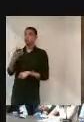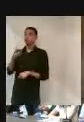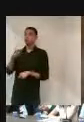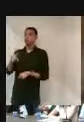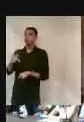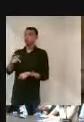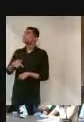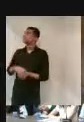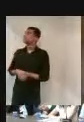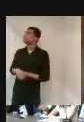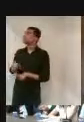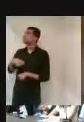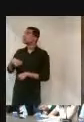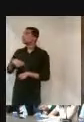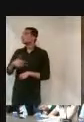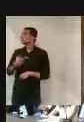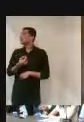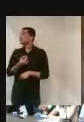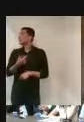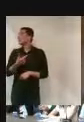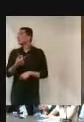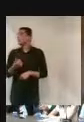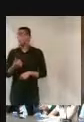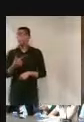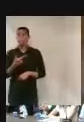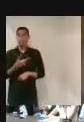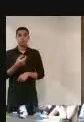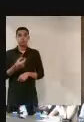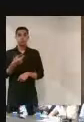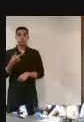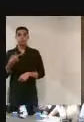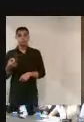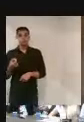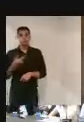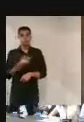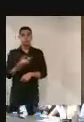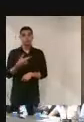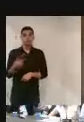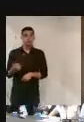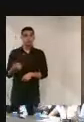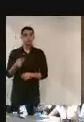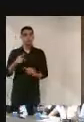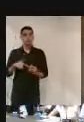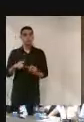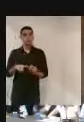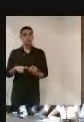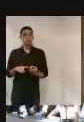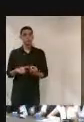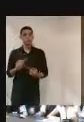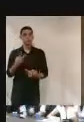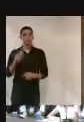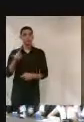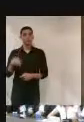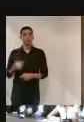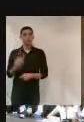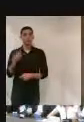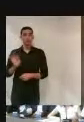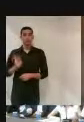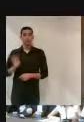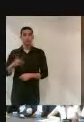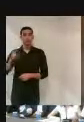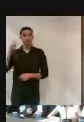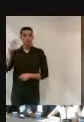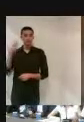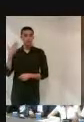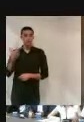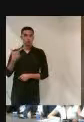recorde em 2021, e 802 mil toneladas desde 2013, que é essa série histórica